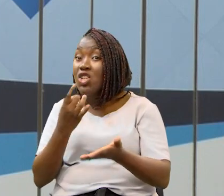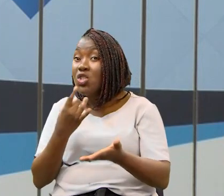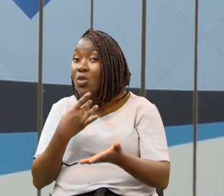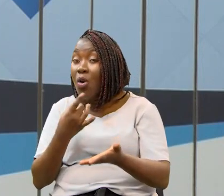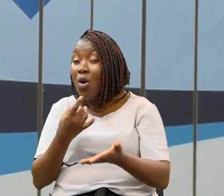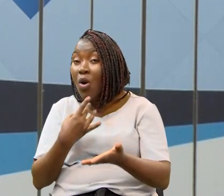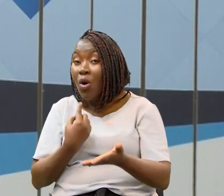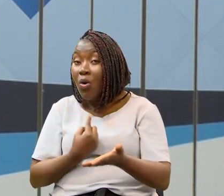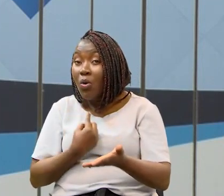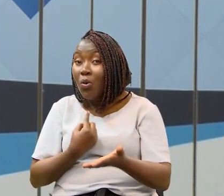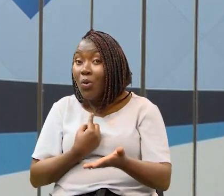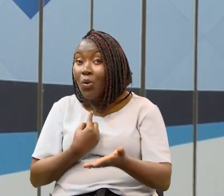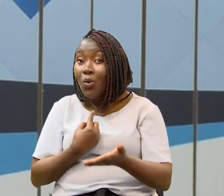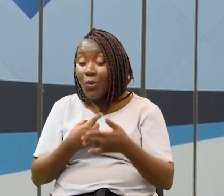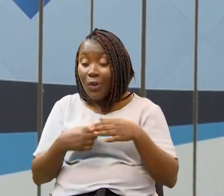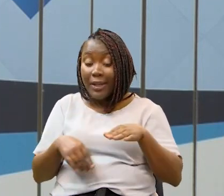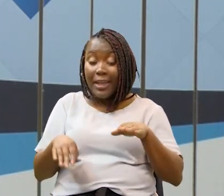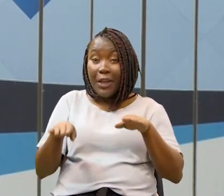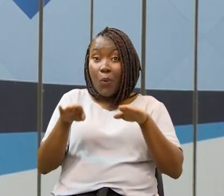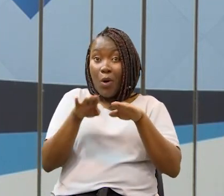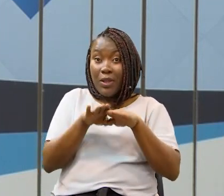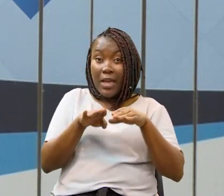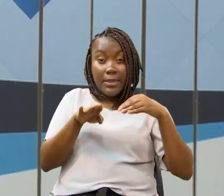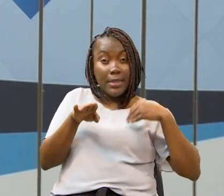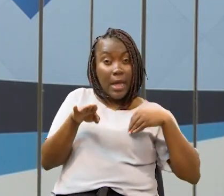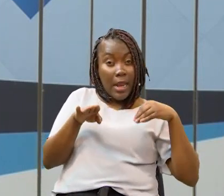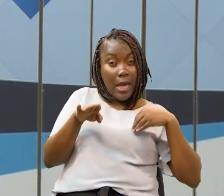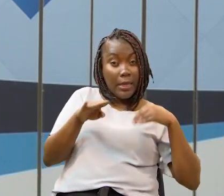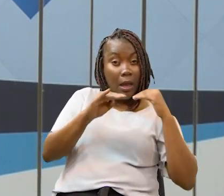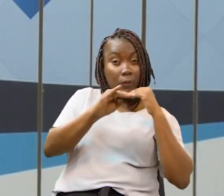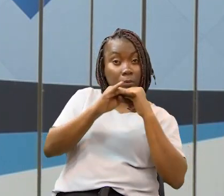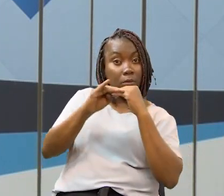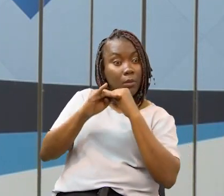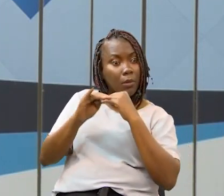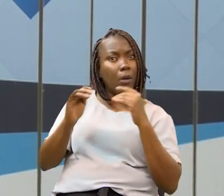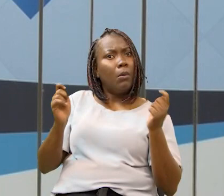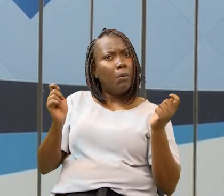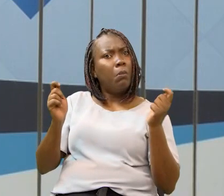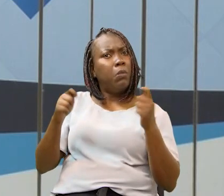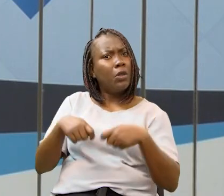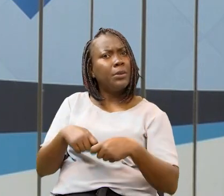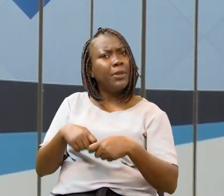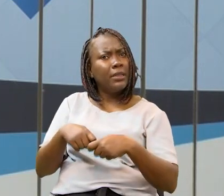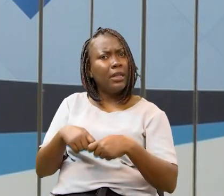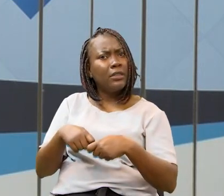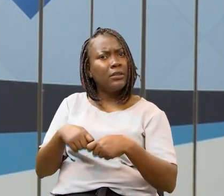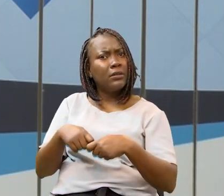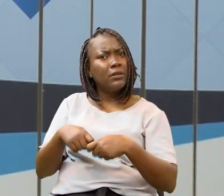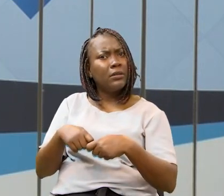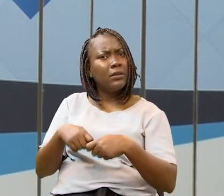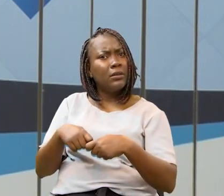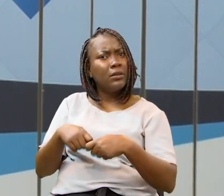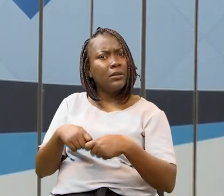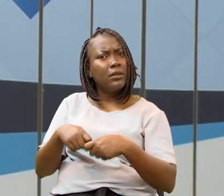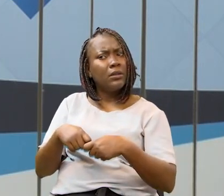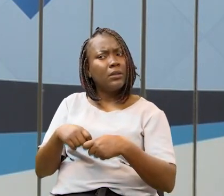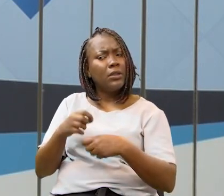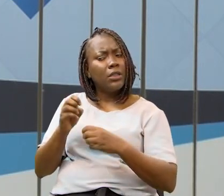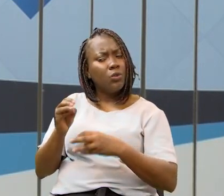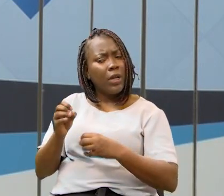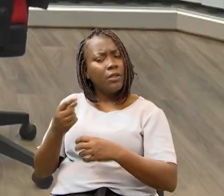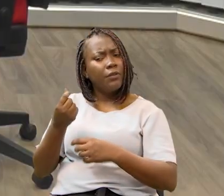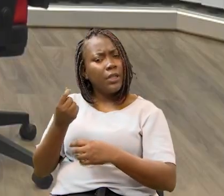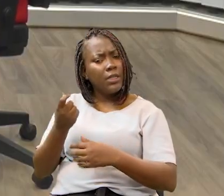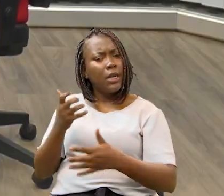ela vai ter, né, nessa igualdade salarial e remuneração, ela tem a possibilidade, por exemplo, de né, dentro de uma